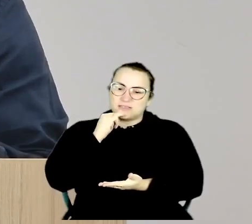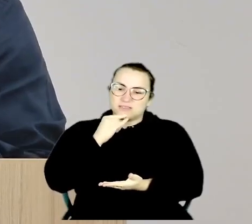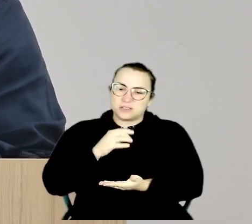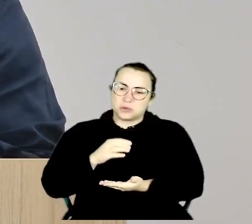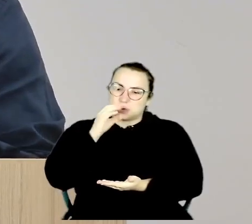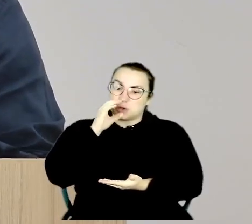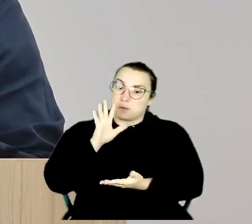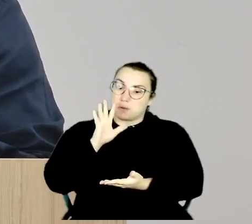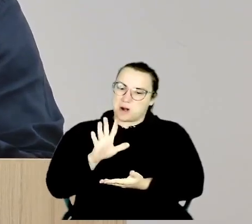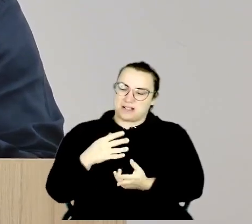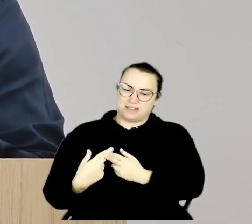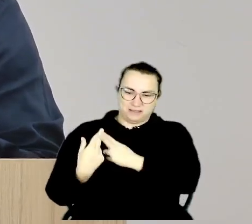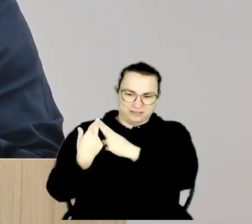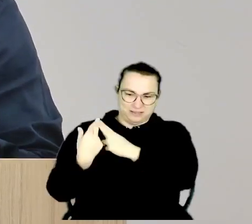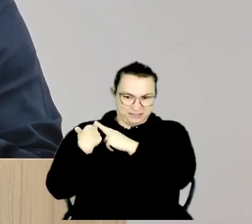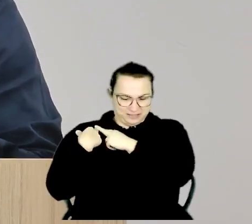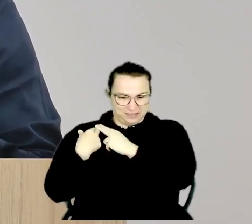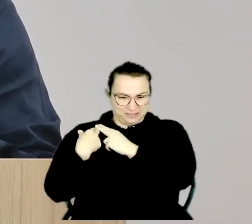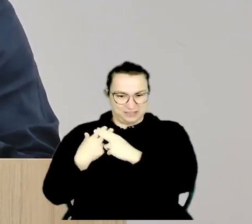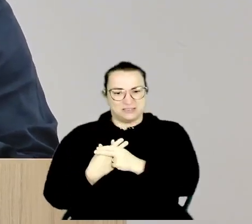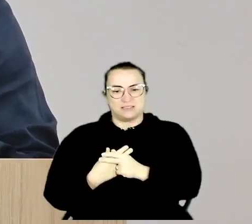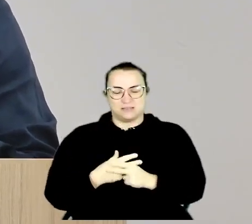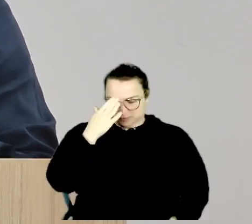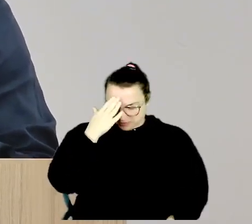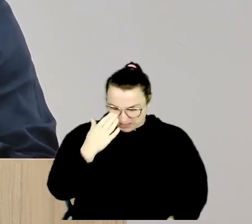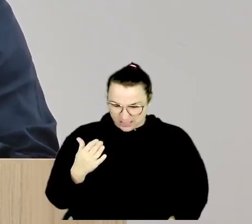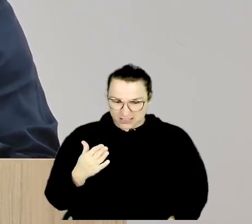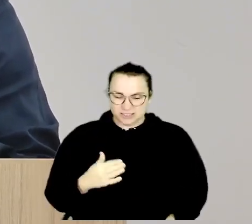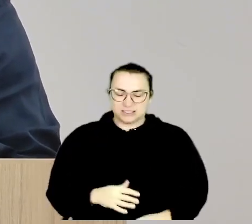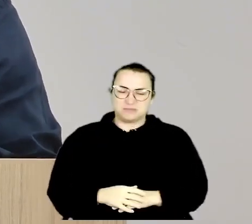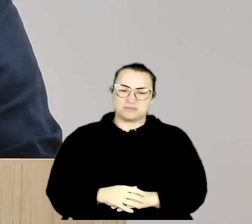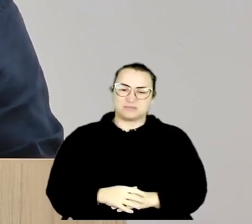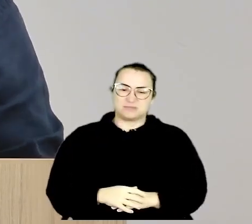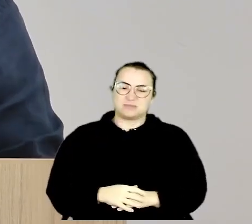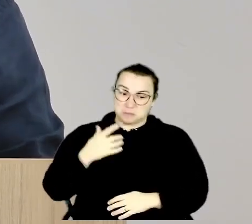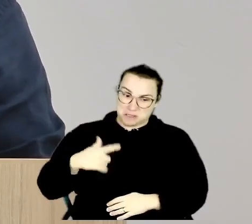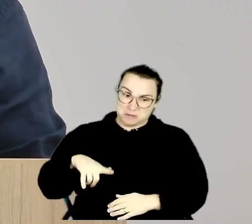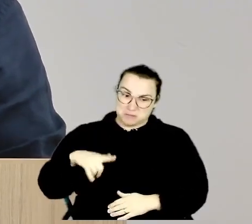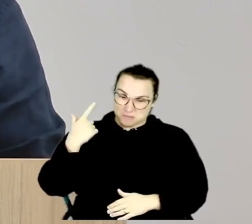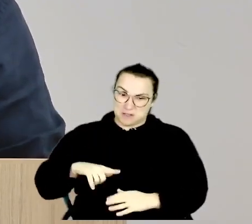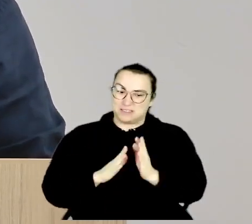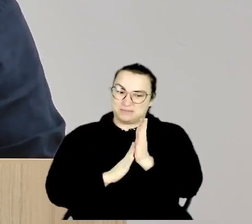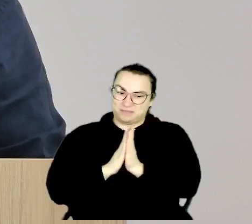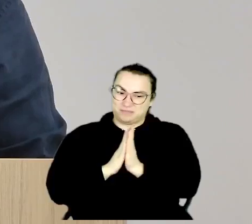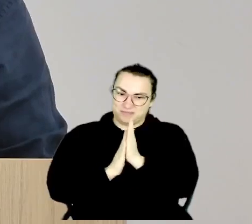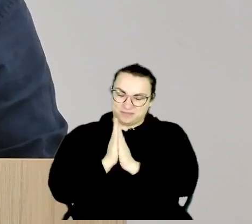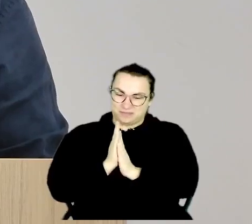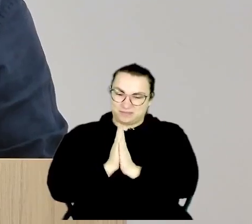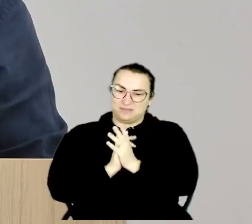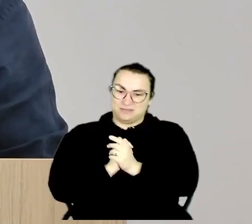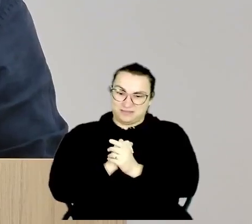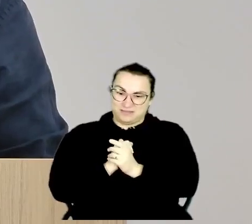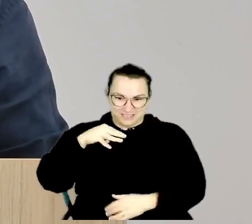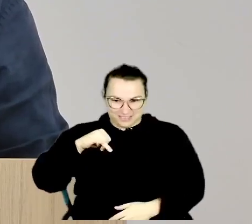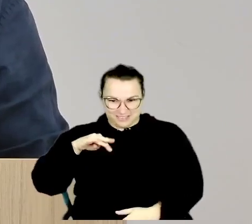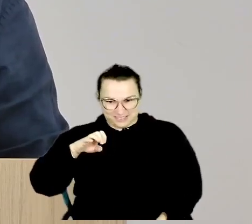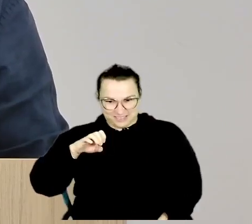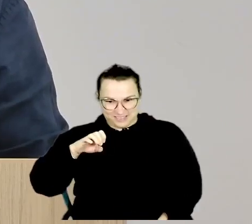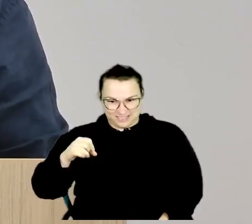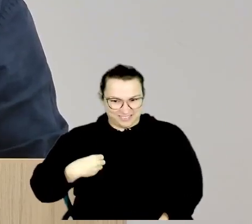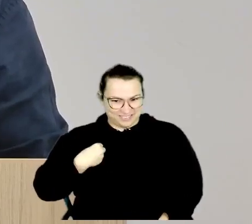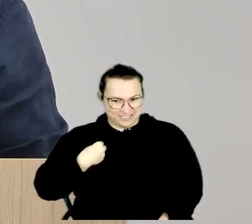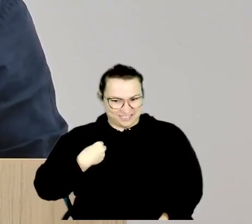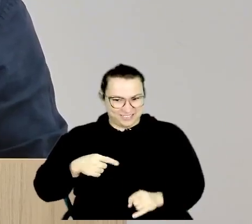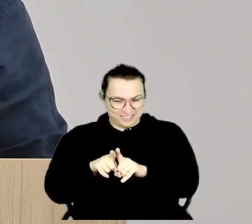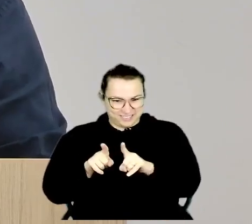responsabilidade tá obrigado Márcio aí que possa repetir mais vezes mais vezes nós possamos né Mirele também tava lá nos